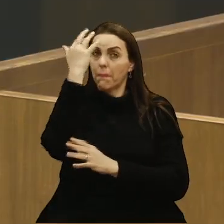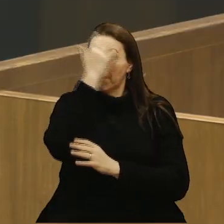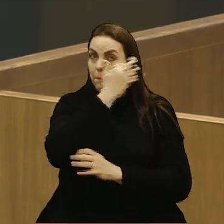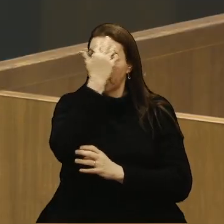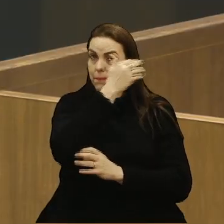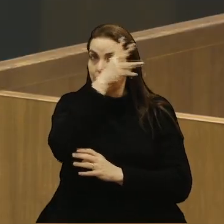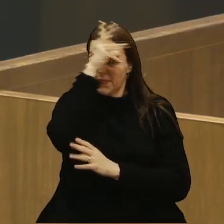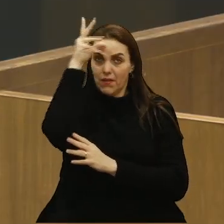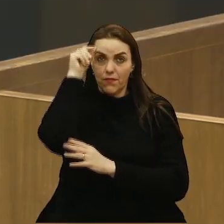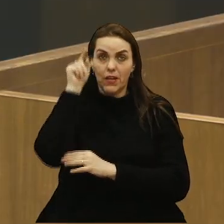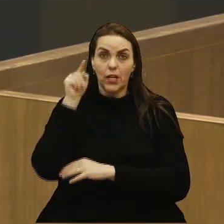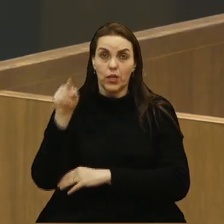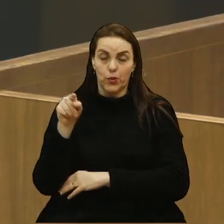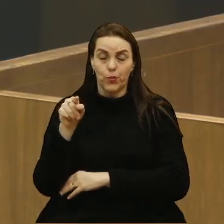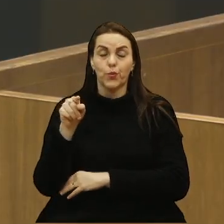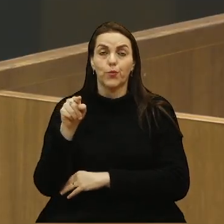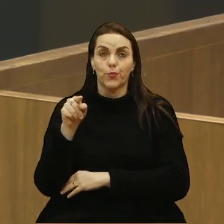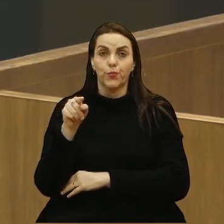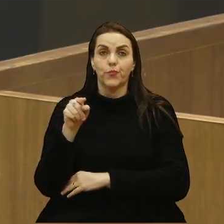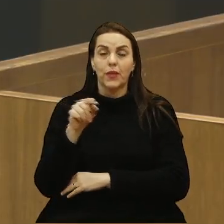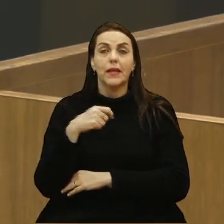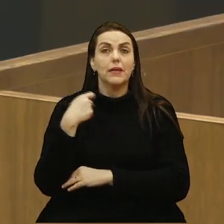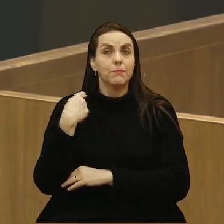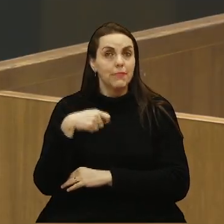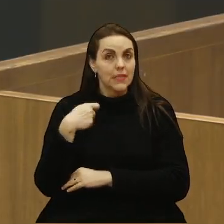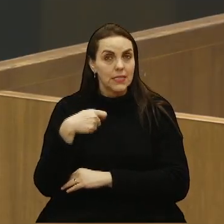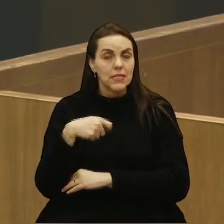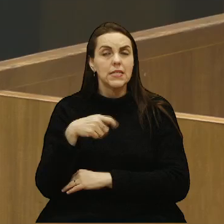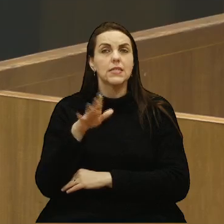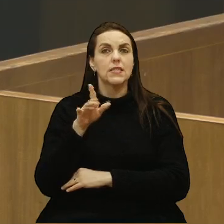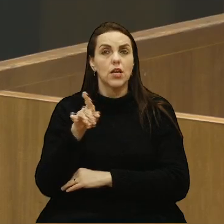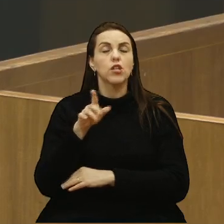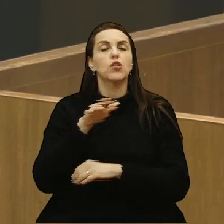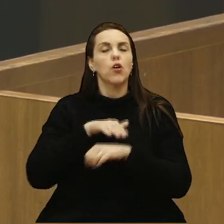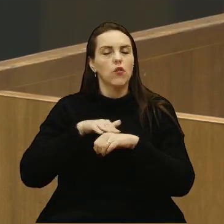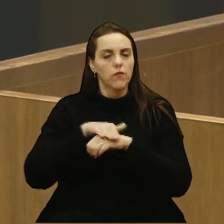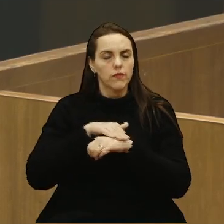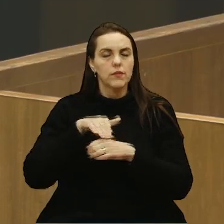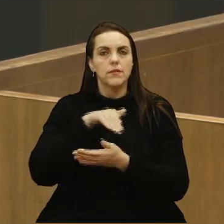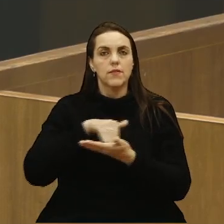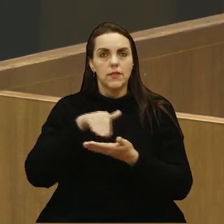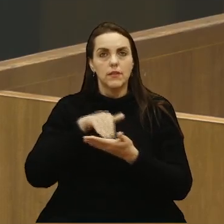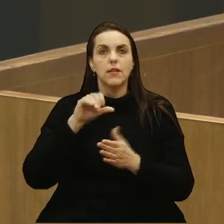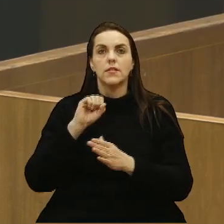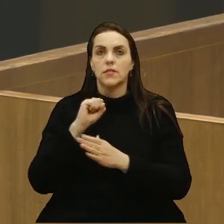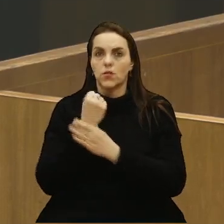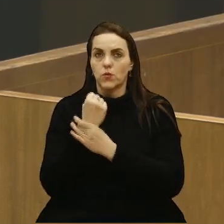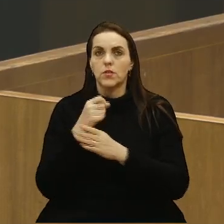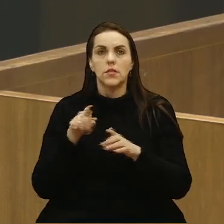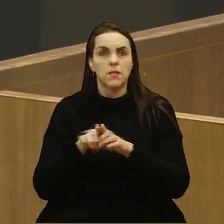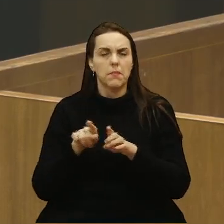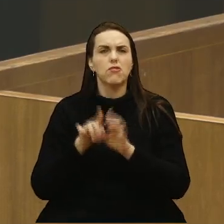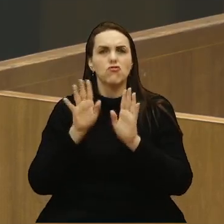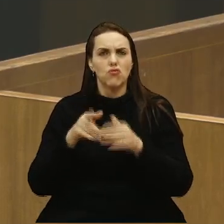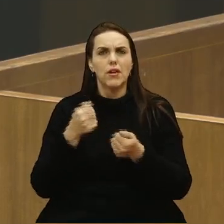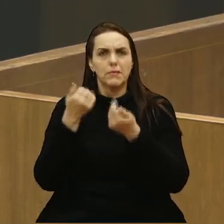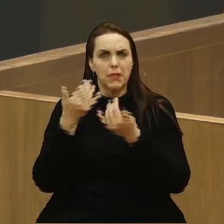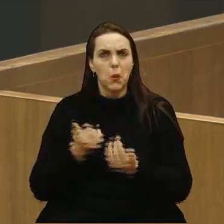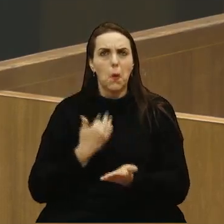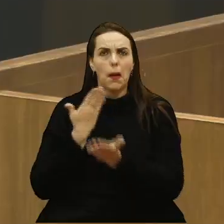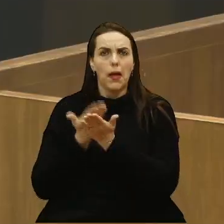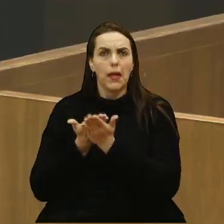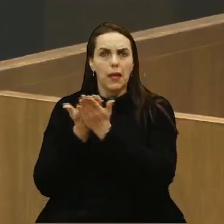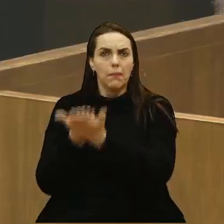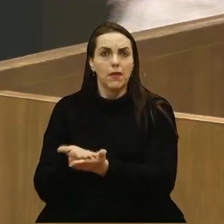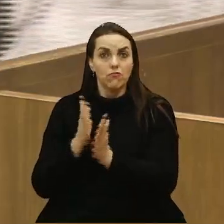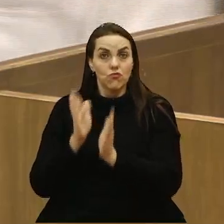municipal que ele tem... Falei com o secretário de Segurança agora, ele me diz, está tudo encaminhado, só